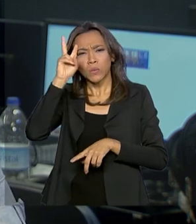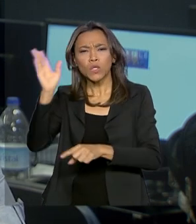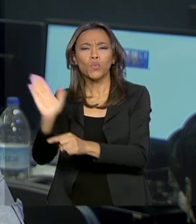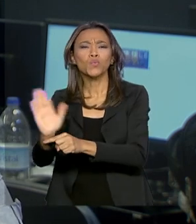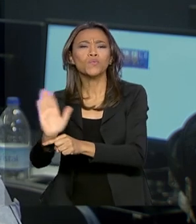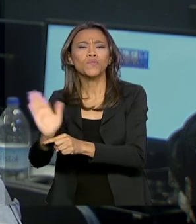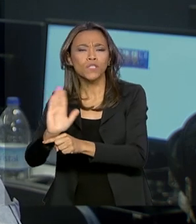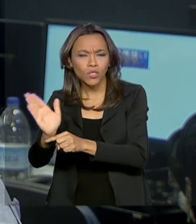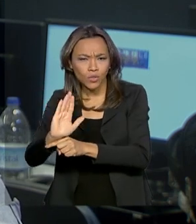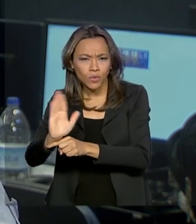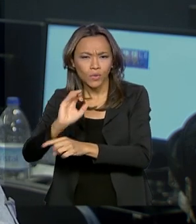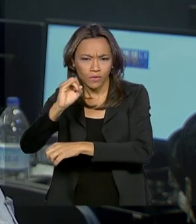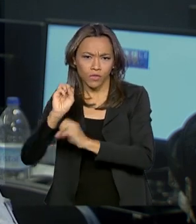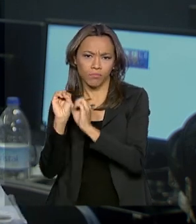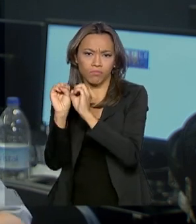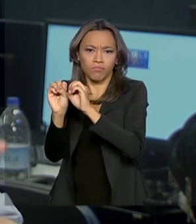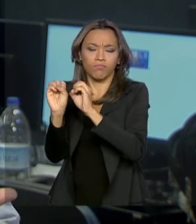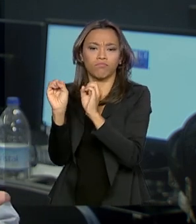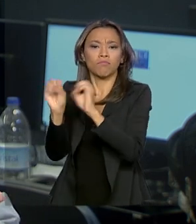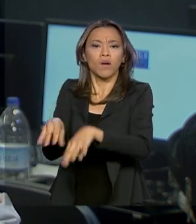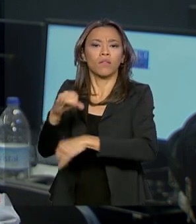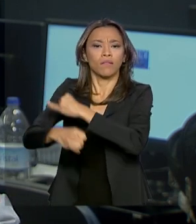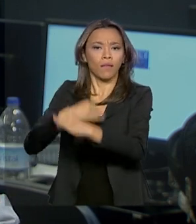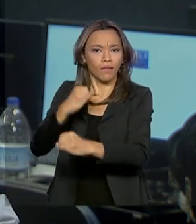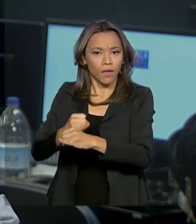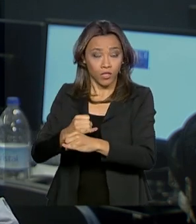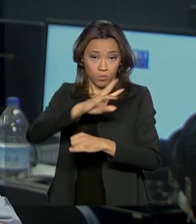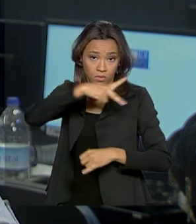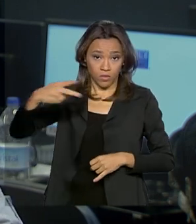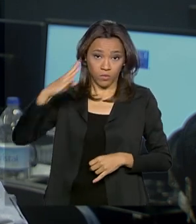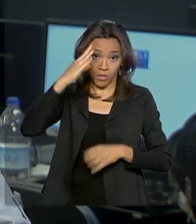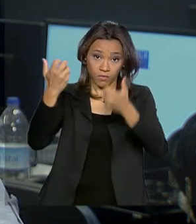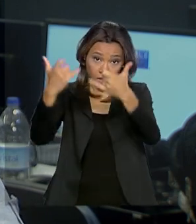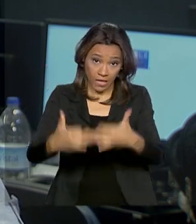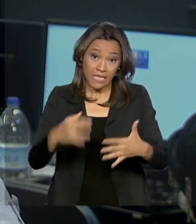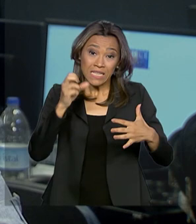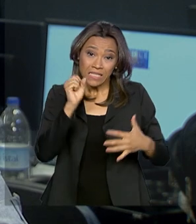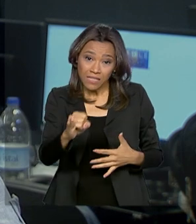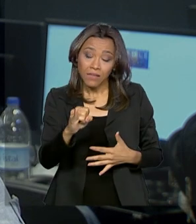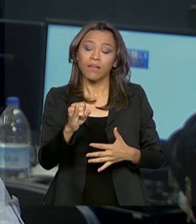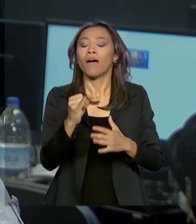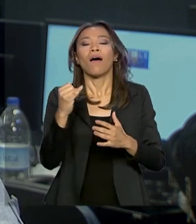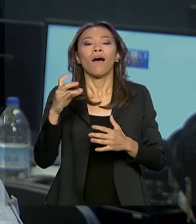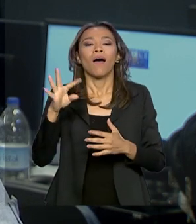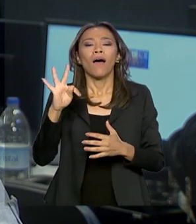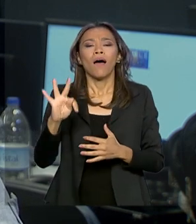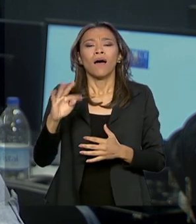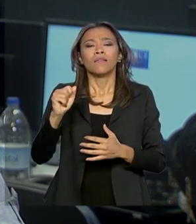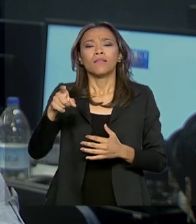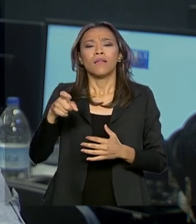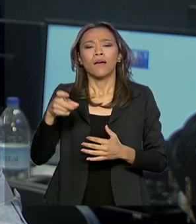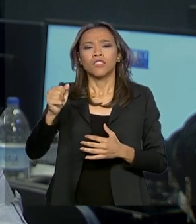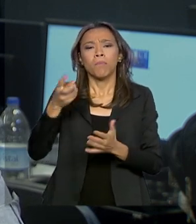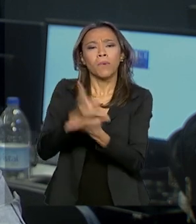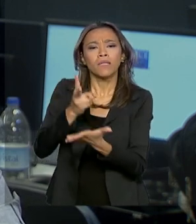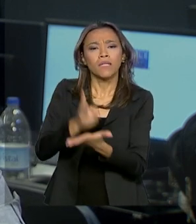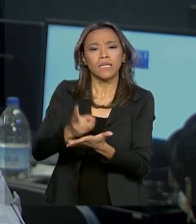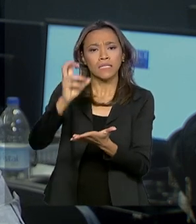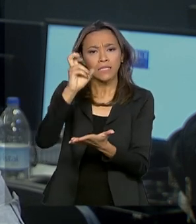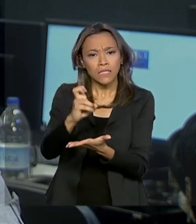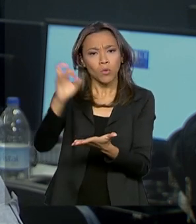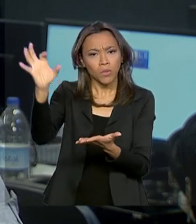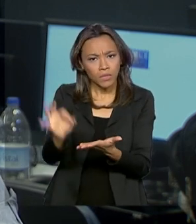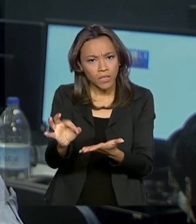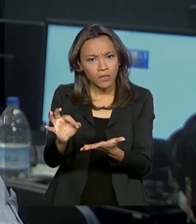o presidente Bolsonaro disse que se a taxa se mantiver no 5%, vai significar uma economia de R